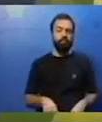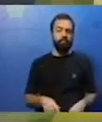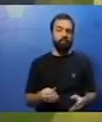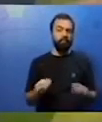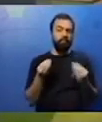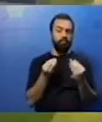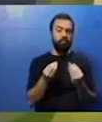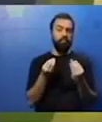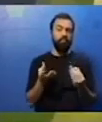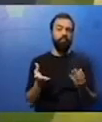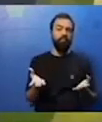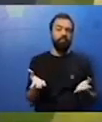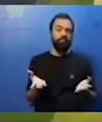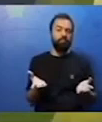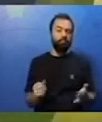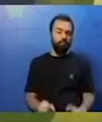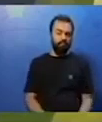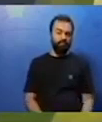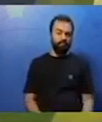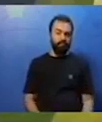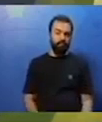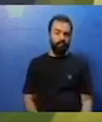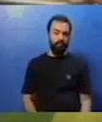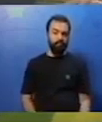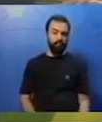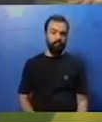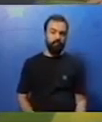como que a gente faz isso aqui mesmo?